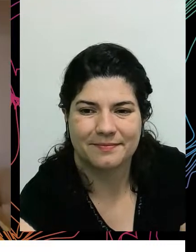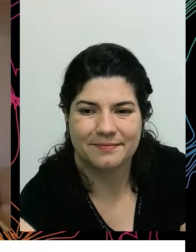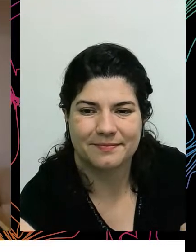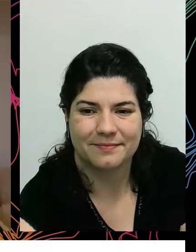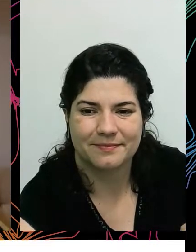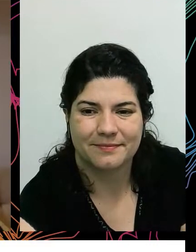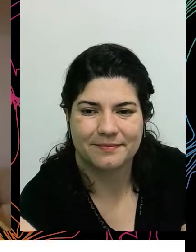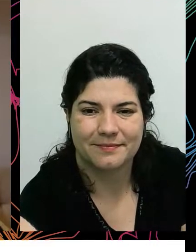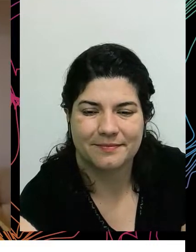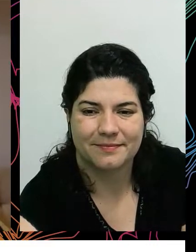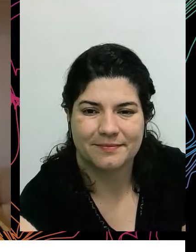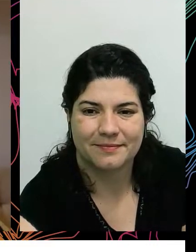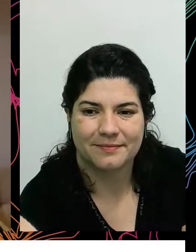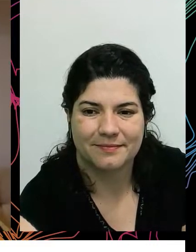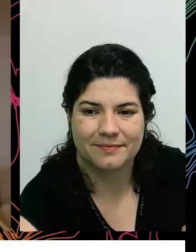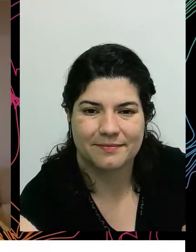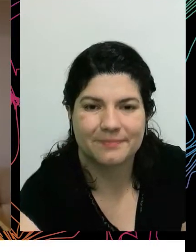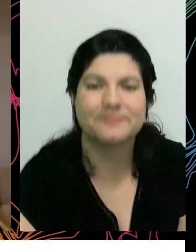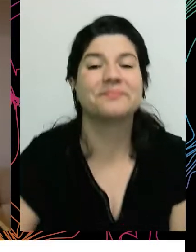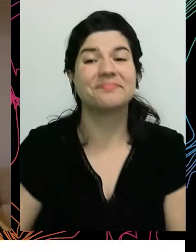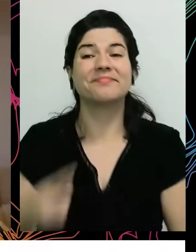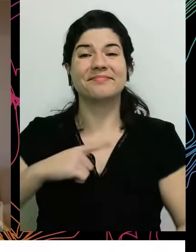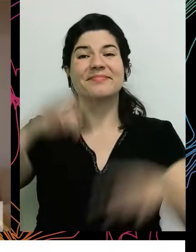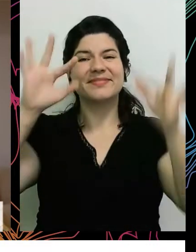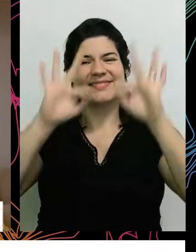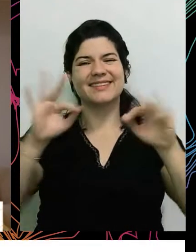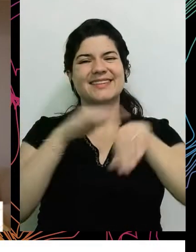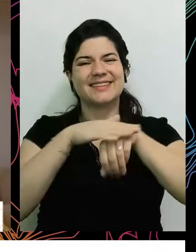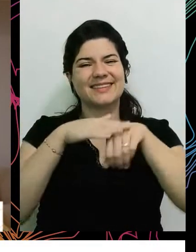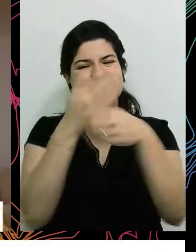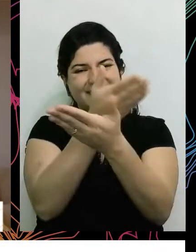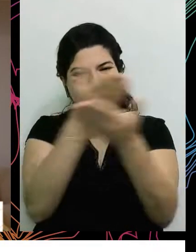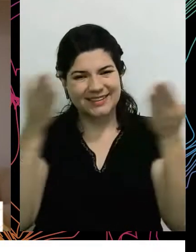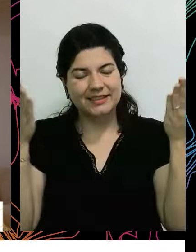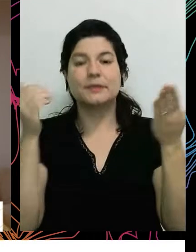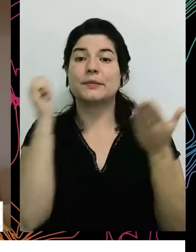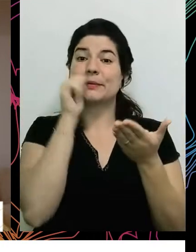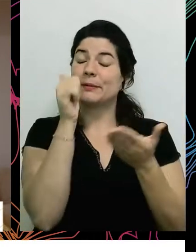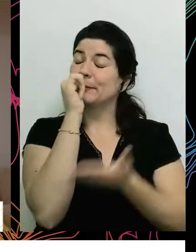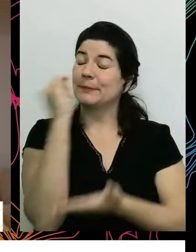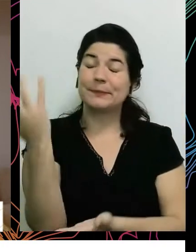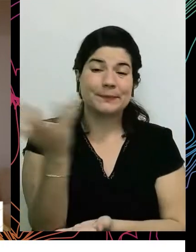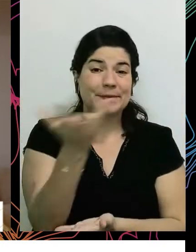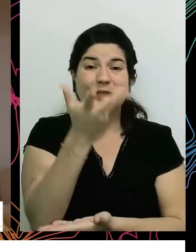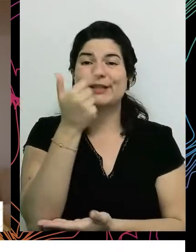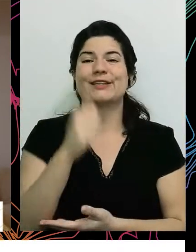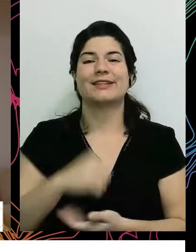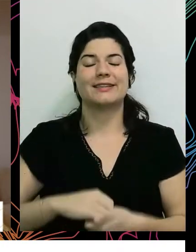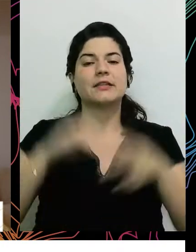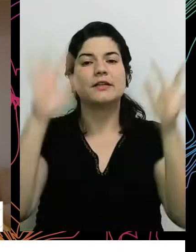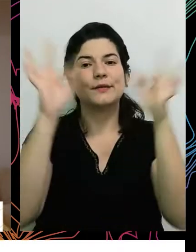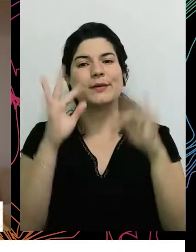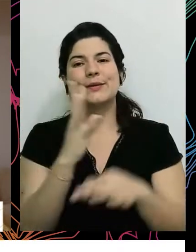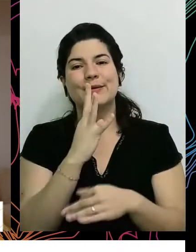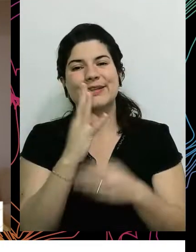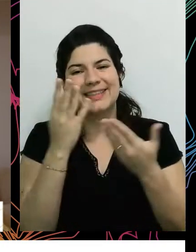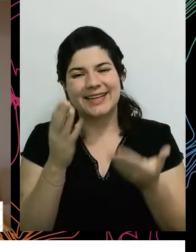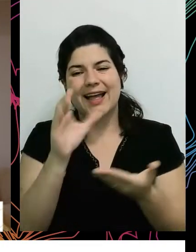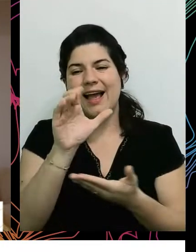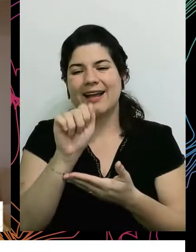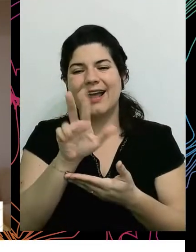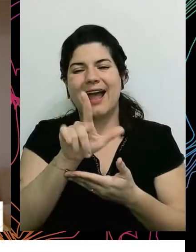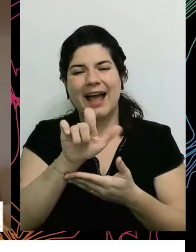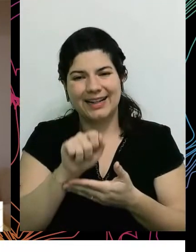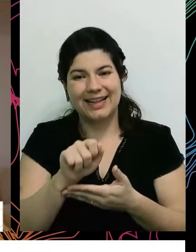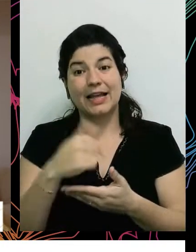quero agradecer a oportunidade de estar aqui conversando com essas mulheres extraordinárias. Muito feliz de conhecer a Carla. Eu